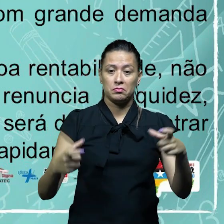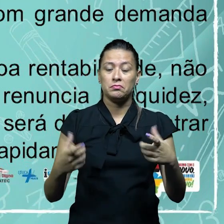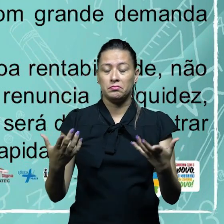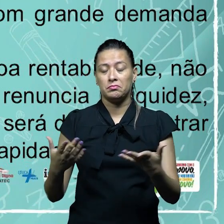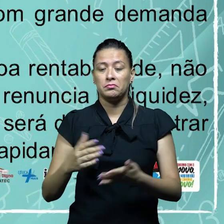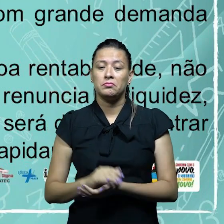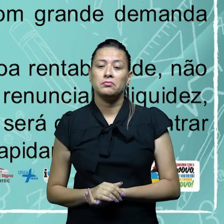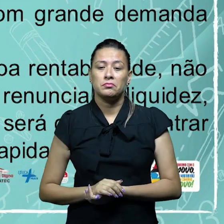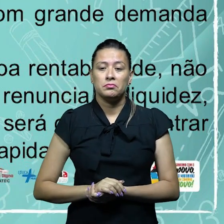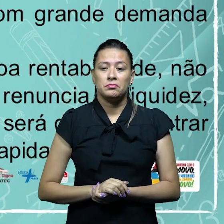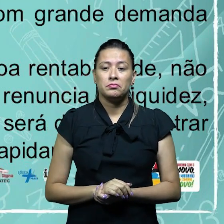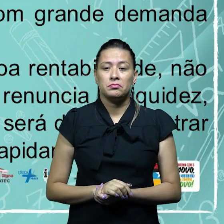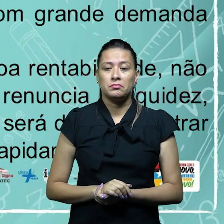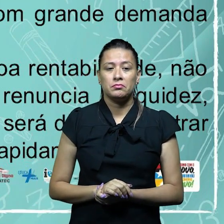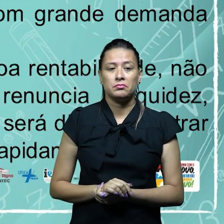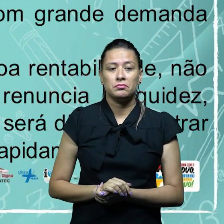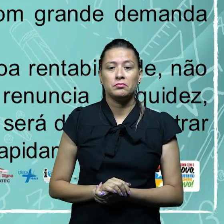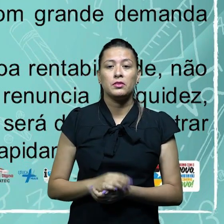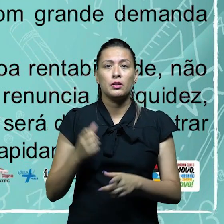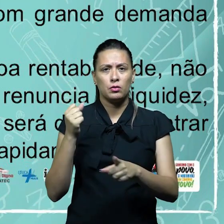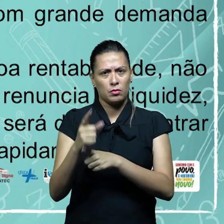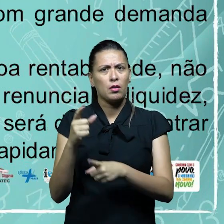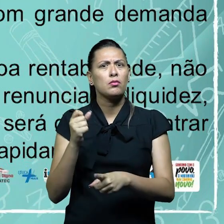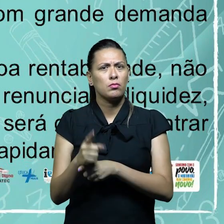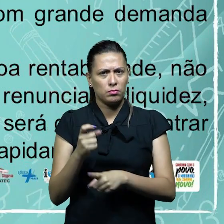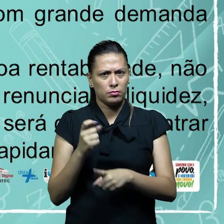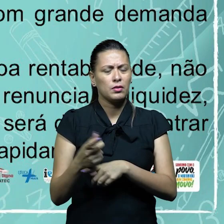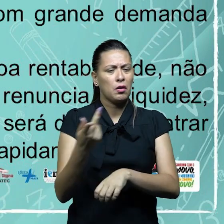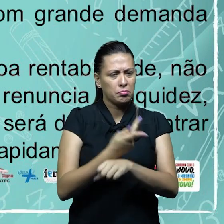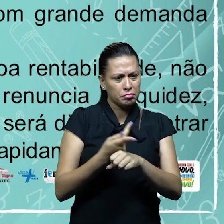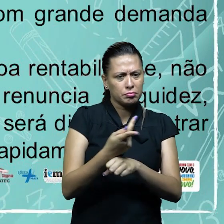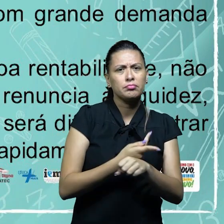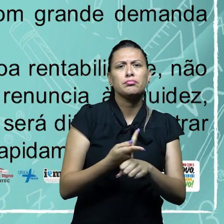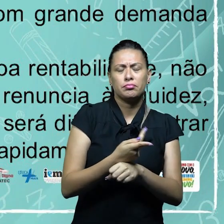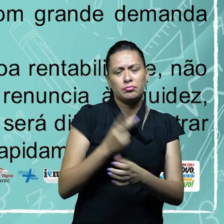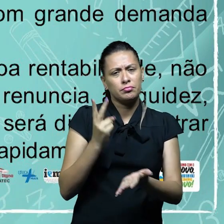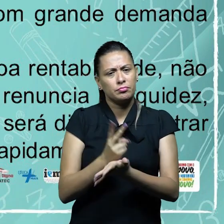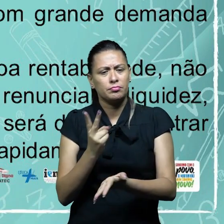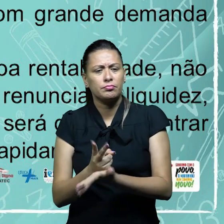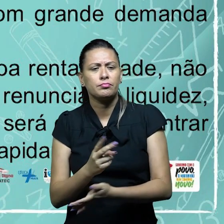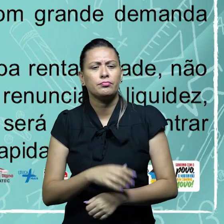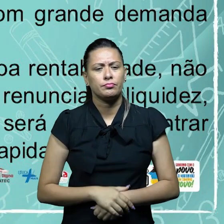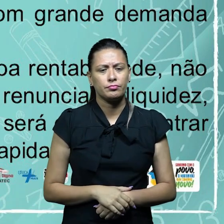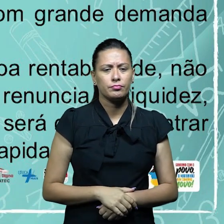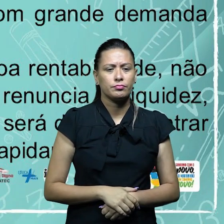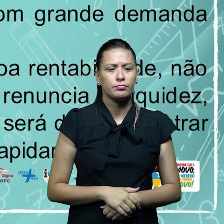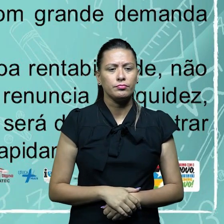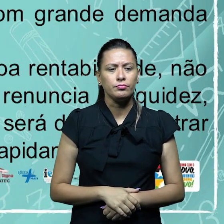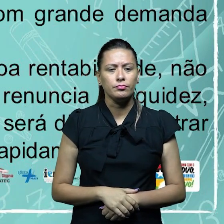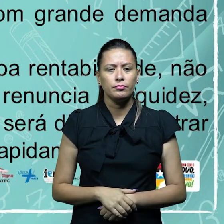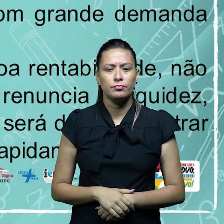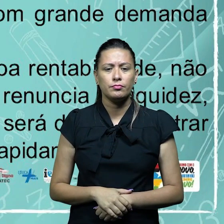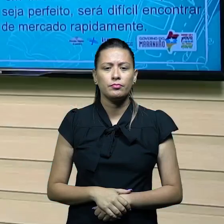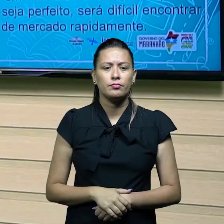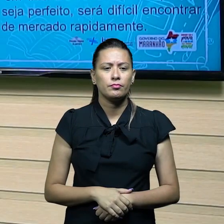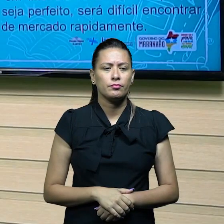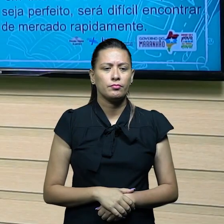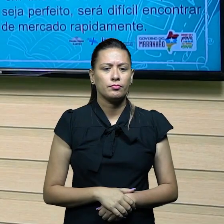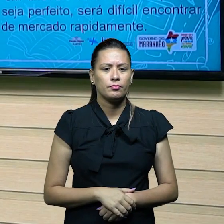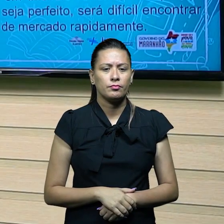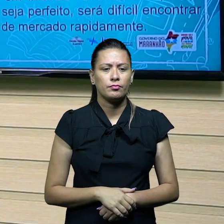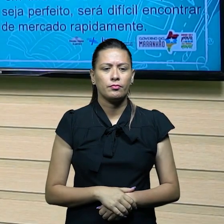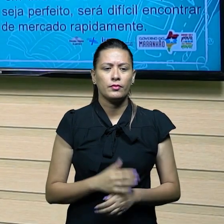com baixo risco e boa rentabilidade, não é mesmo. Então, esse tipo de investimento no imóvel, ele é um investimento de baixo risco,